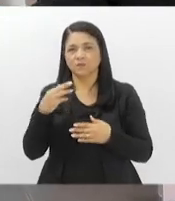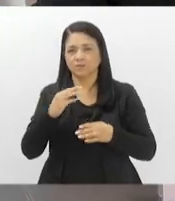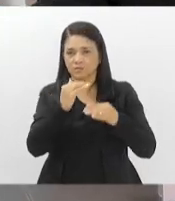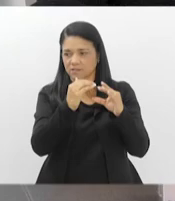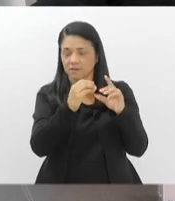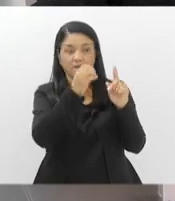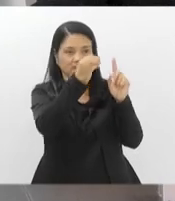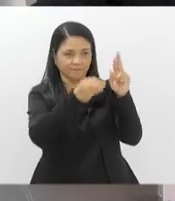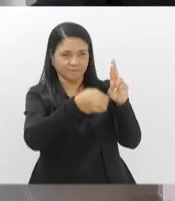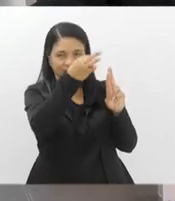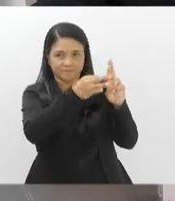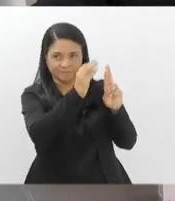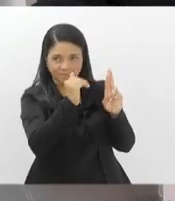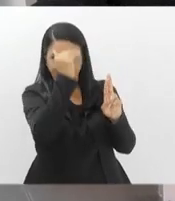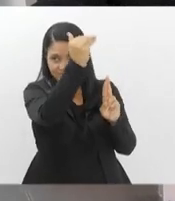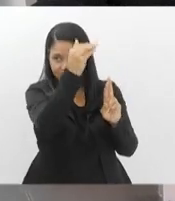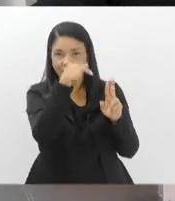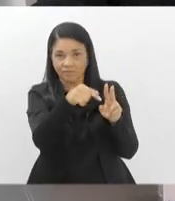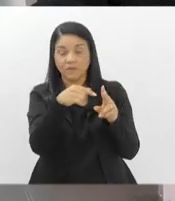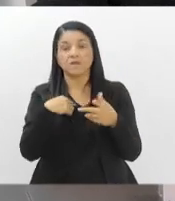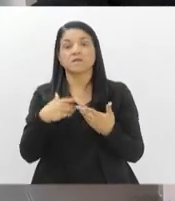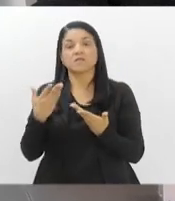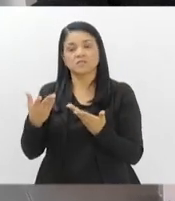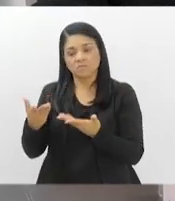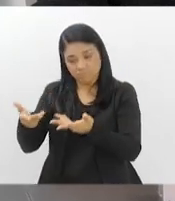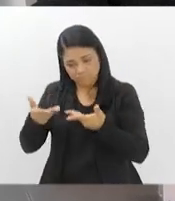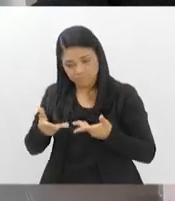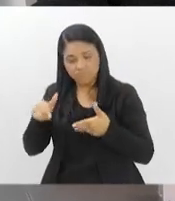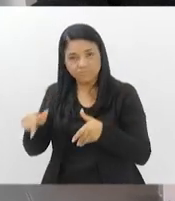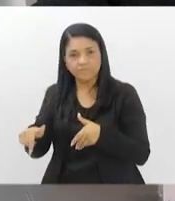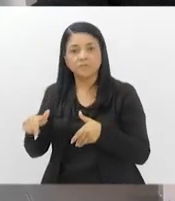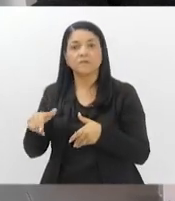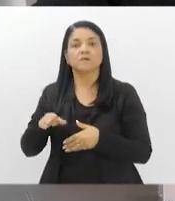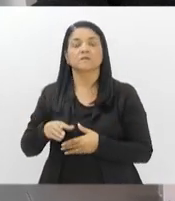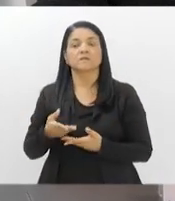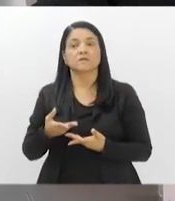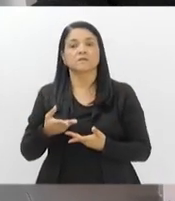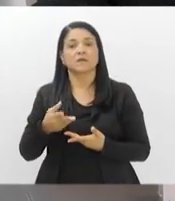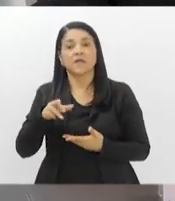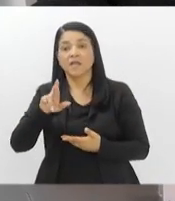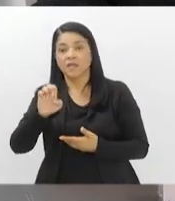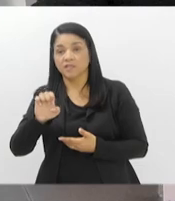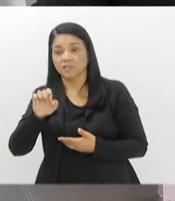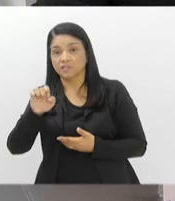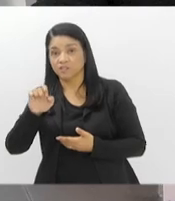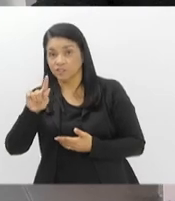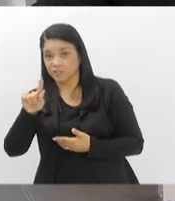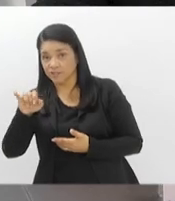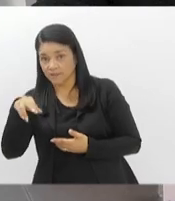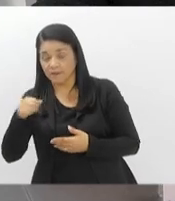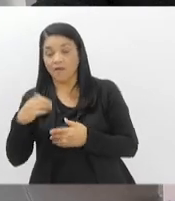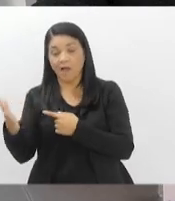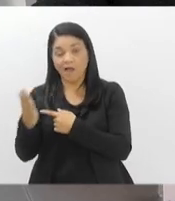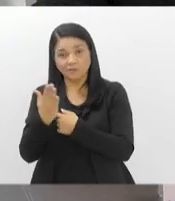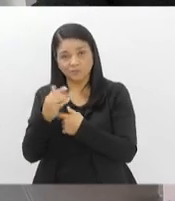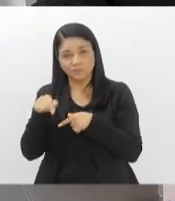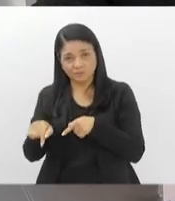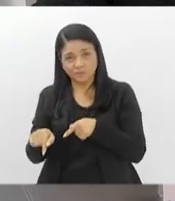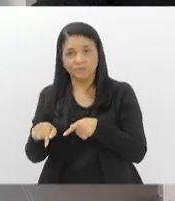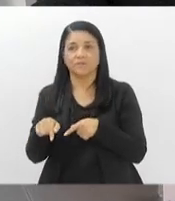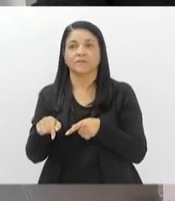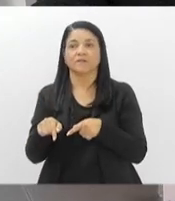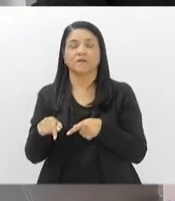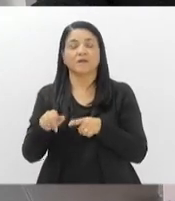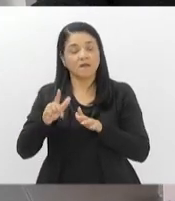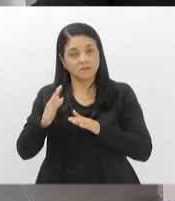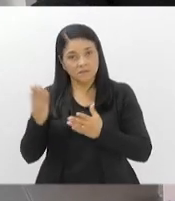comai precisamos Gostaríamos muito da presença da desembargadora para nos ajudar a fazer inclusive que o os